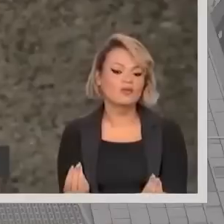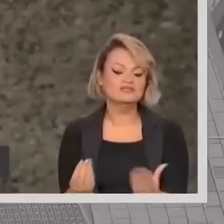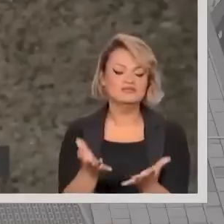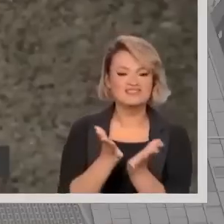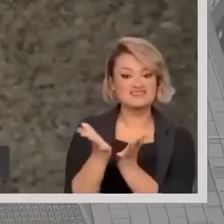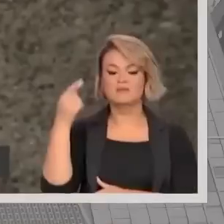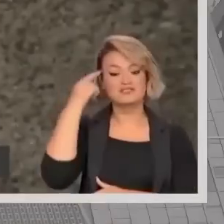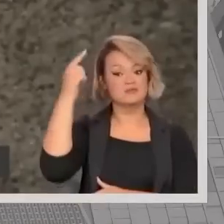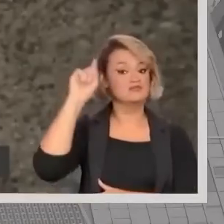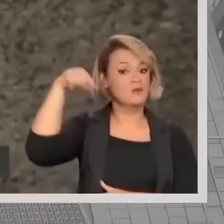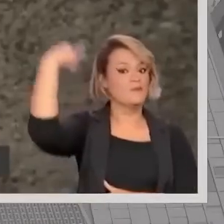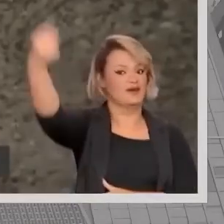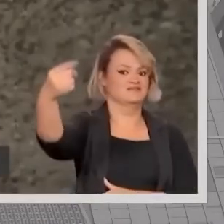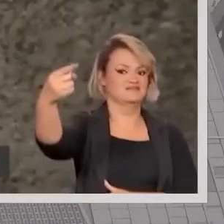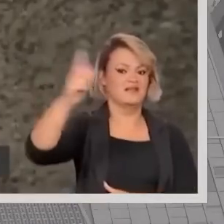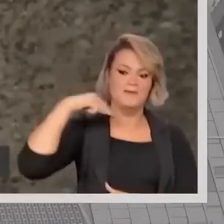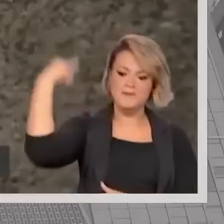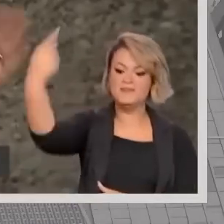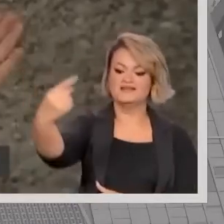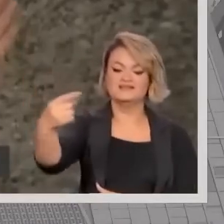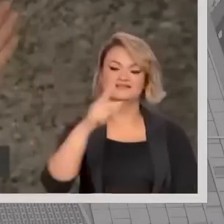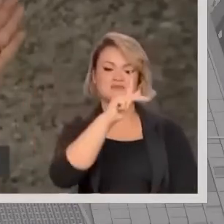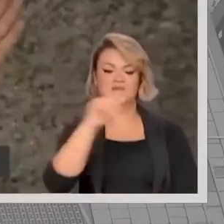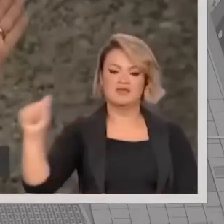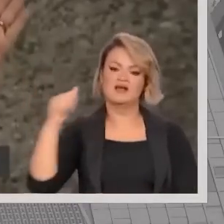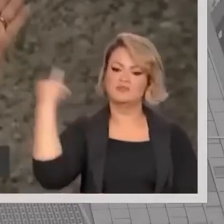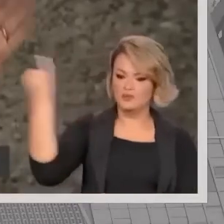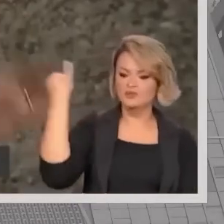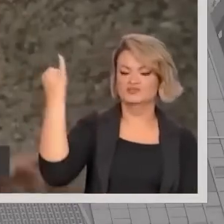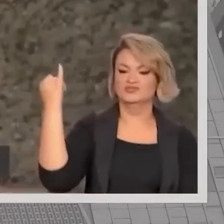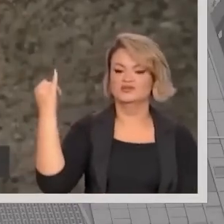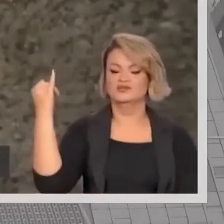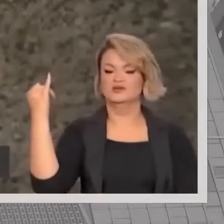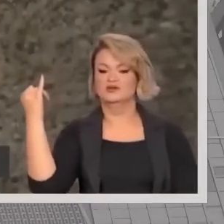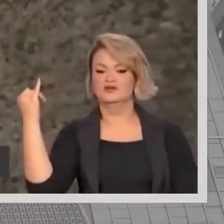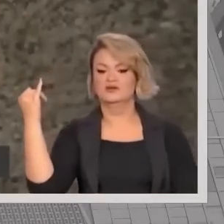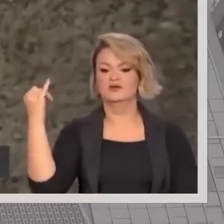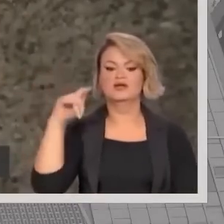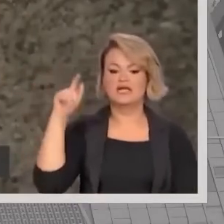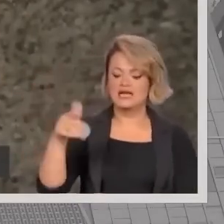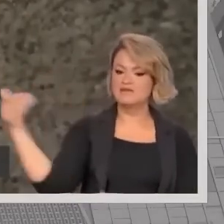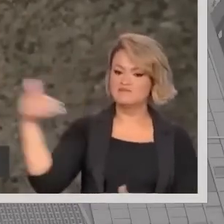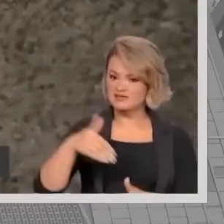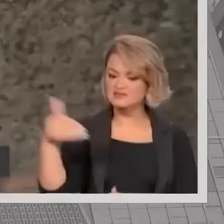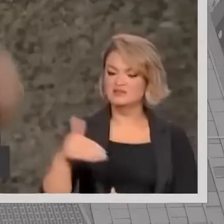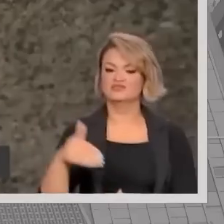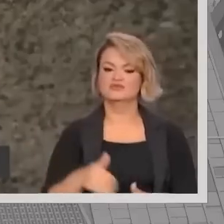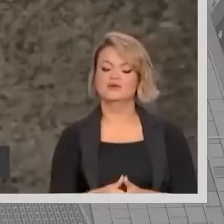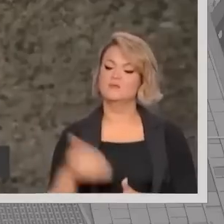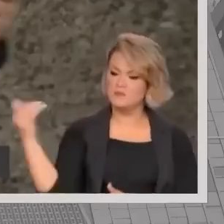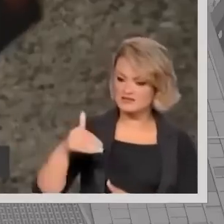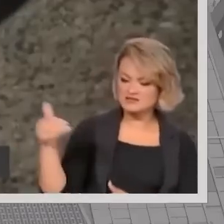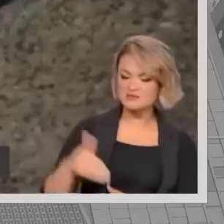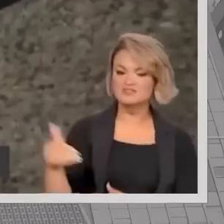o Pepe gosta. Não, eu concordo com a ministra. O problema é quando a gente fala. Tô vendo aqui o pessoal me xingando no chat, né? Inteiro, me